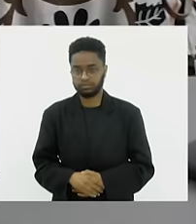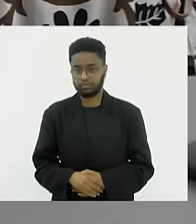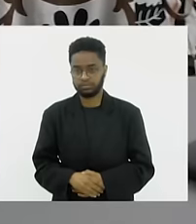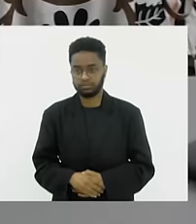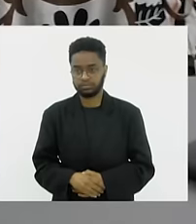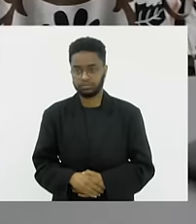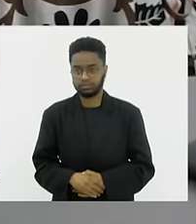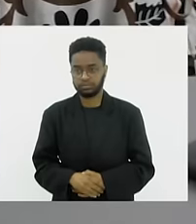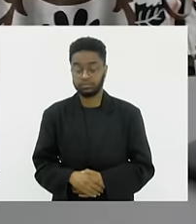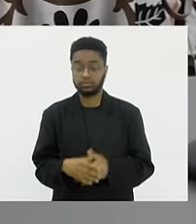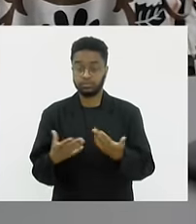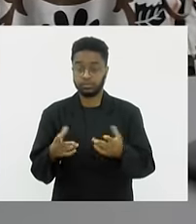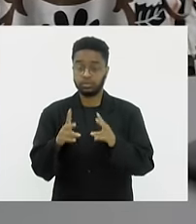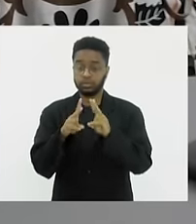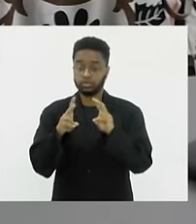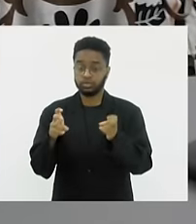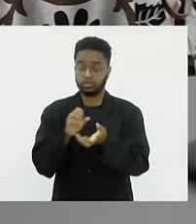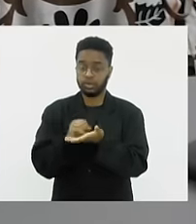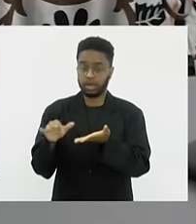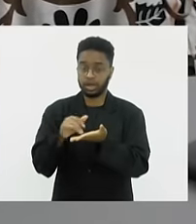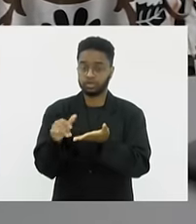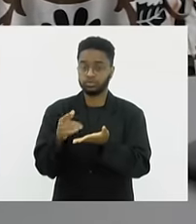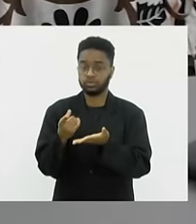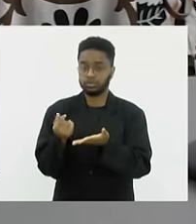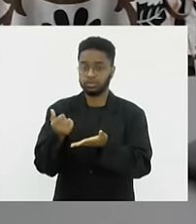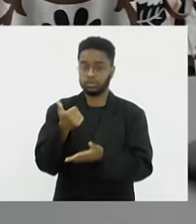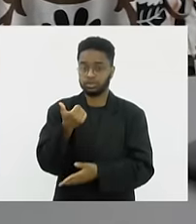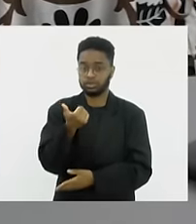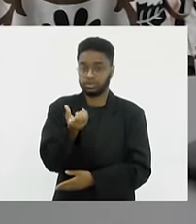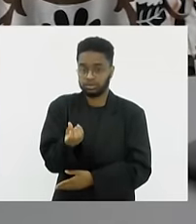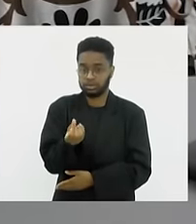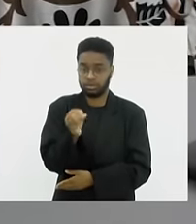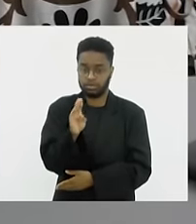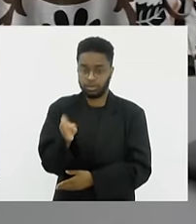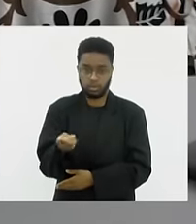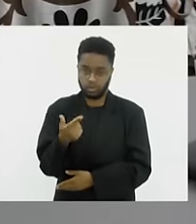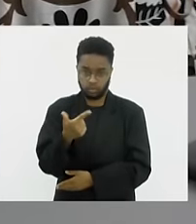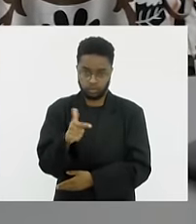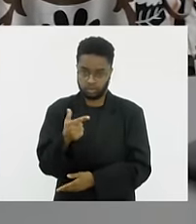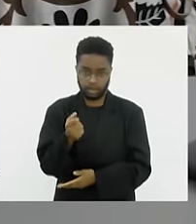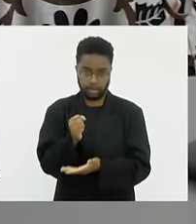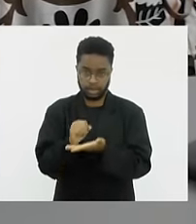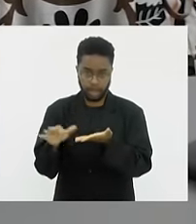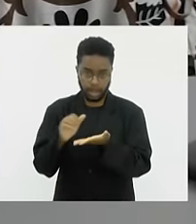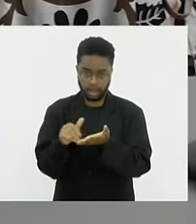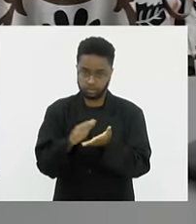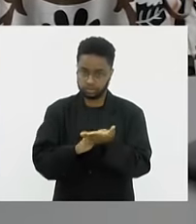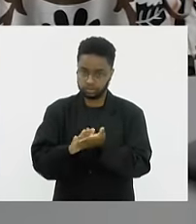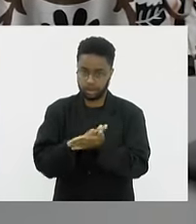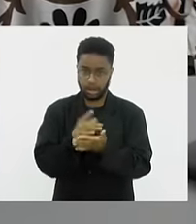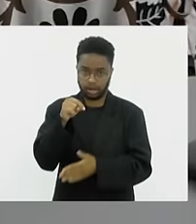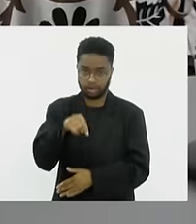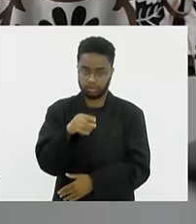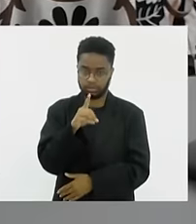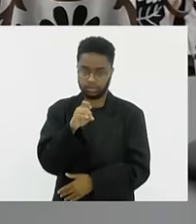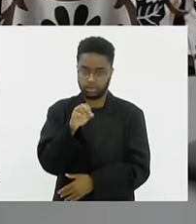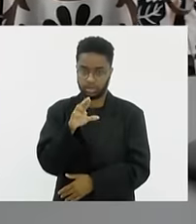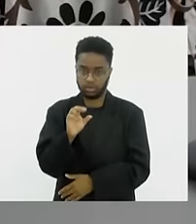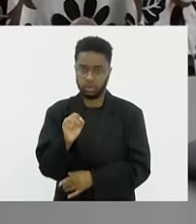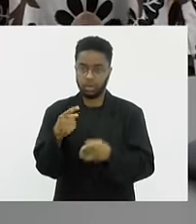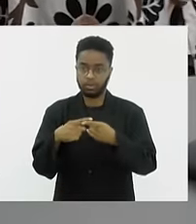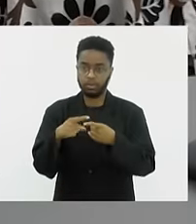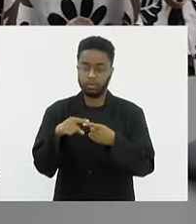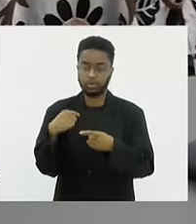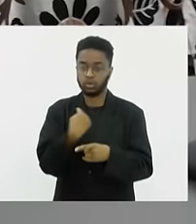com relação ao dispêndio financeiro de 16 milhões, não existe dispêndio financeiro do Detro. O Detro não